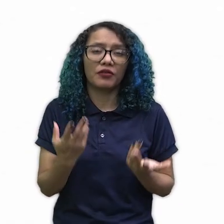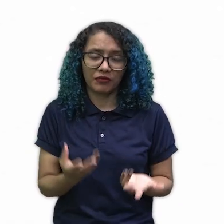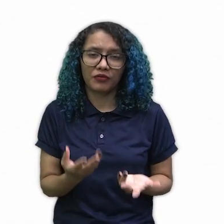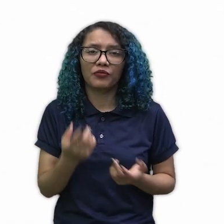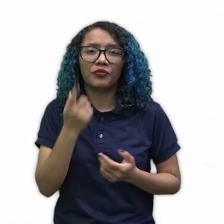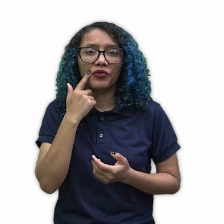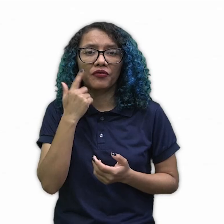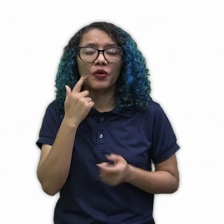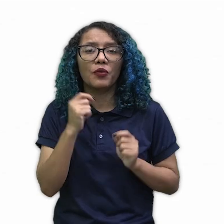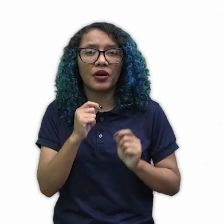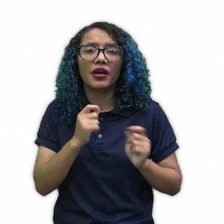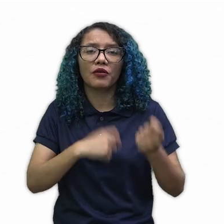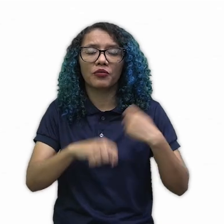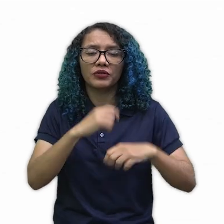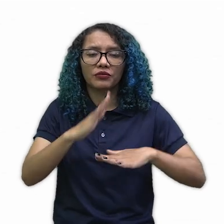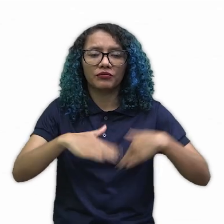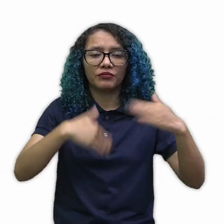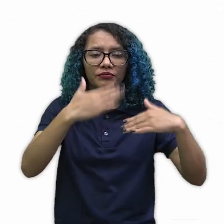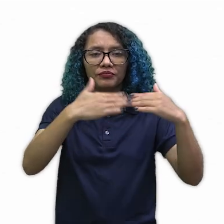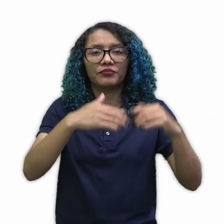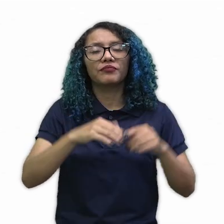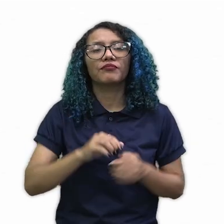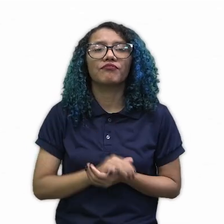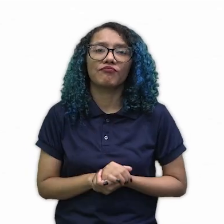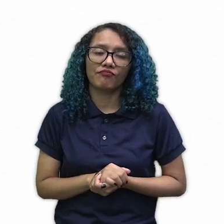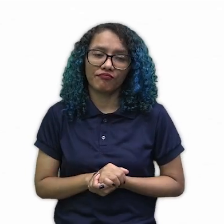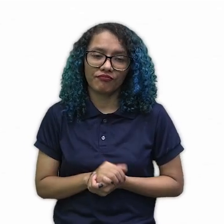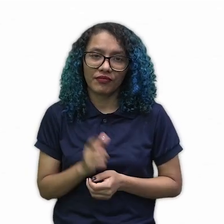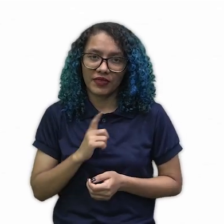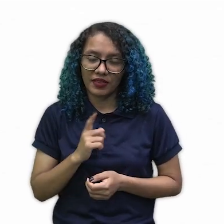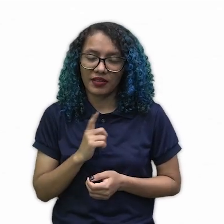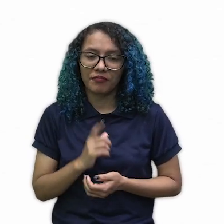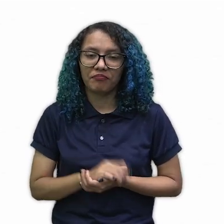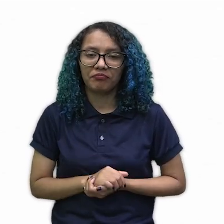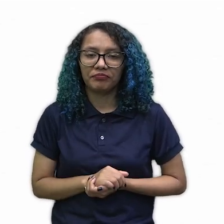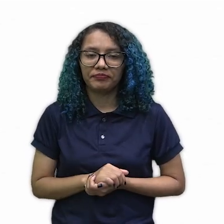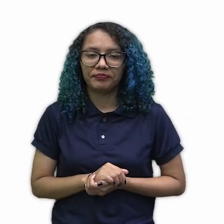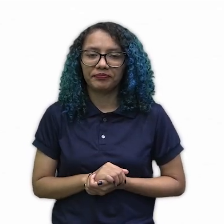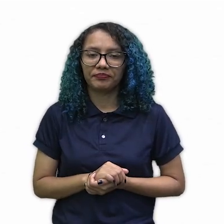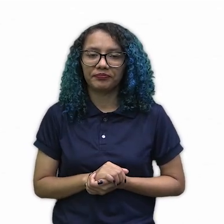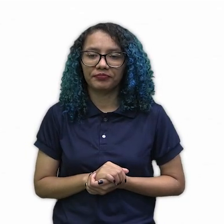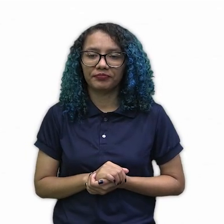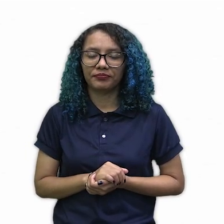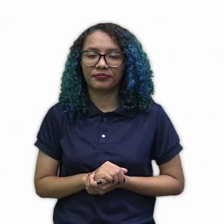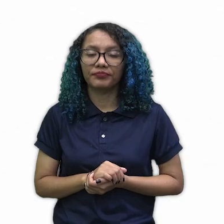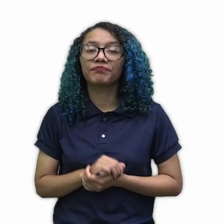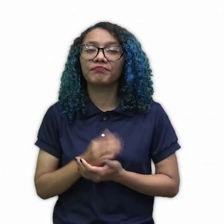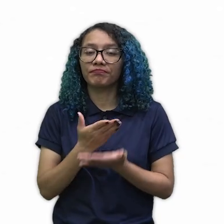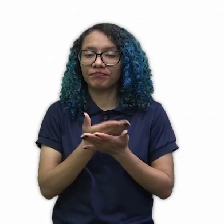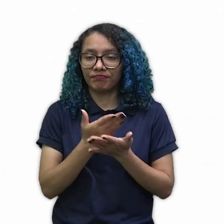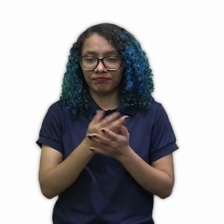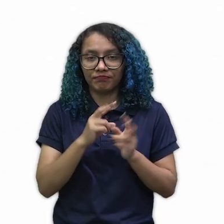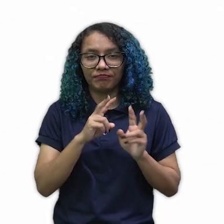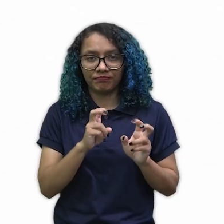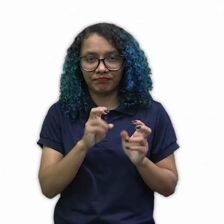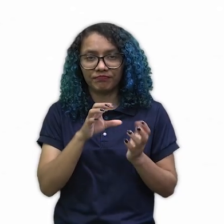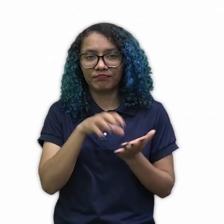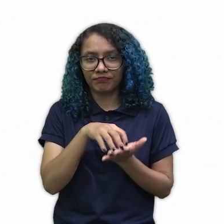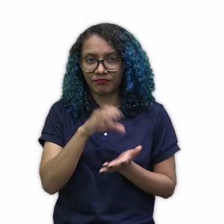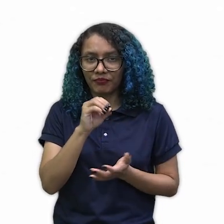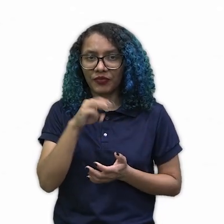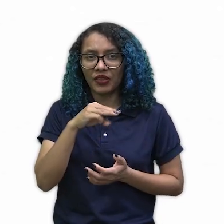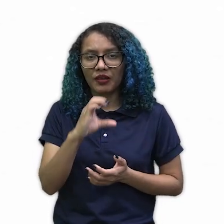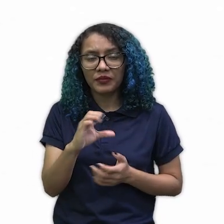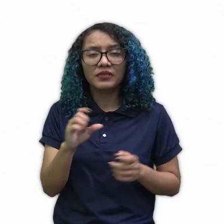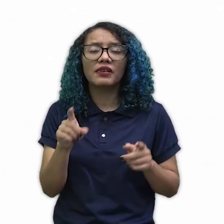parte comercial e, consequentemente, na economia. Nós estudamos sobre a OMC e também